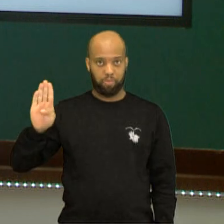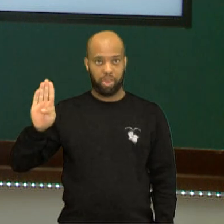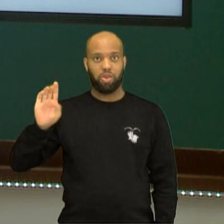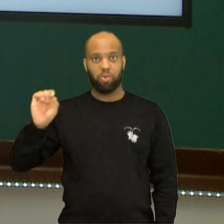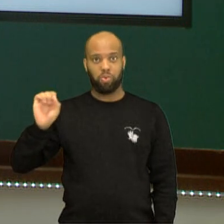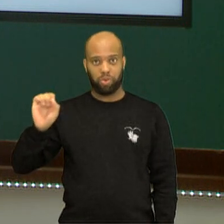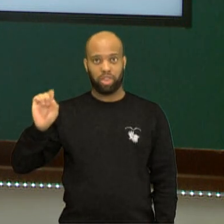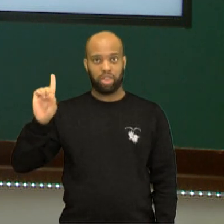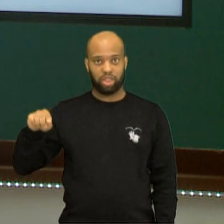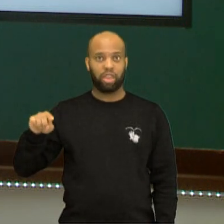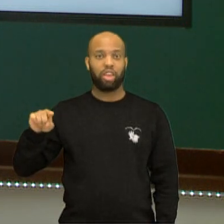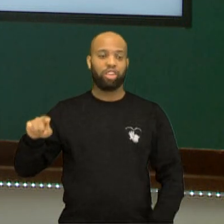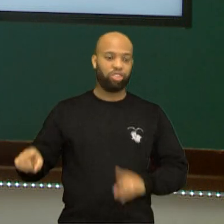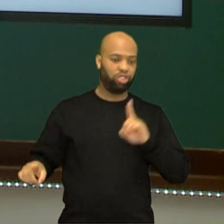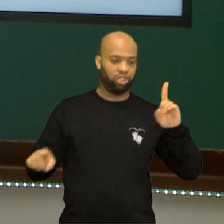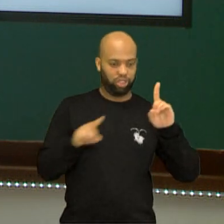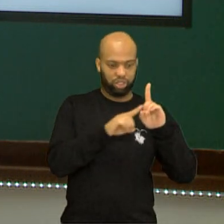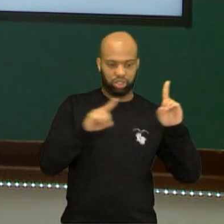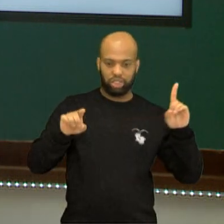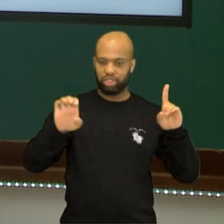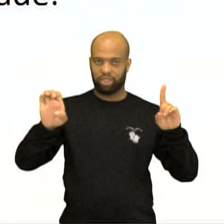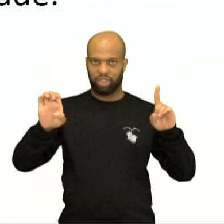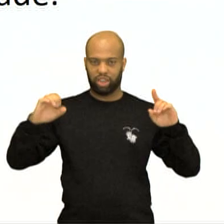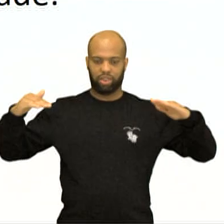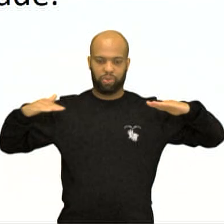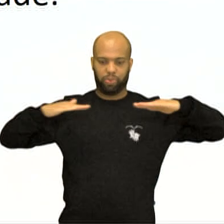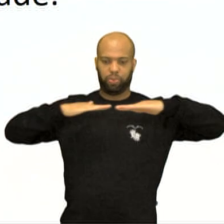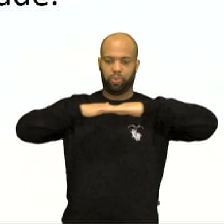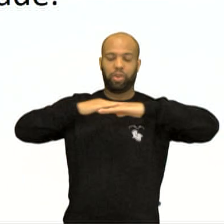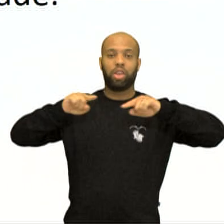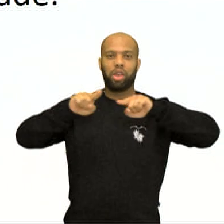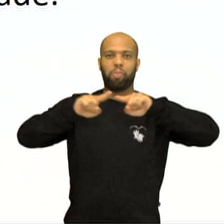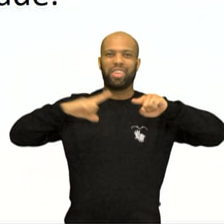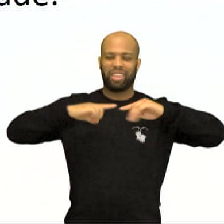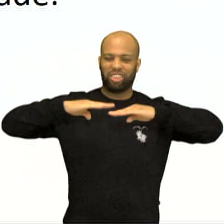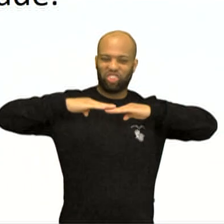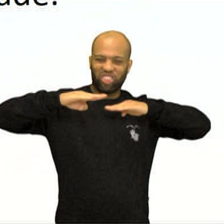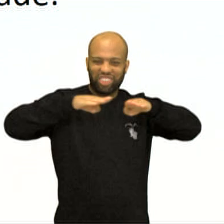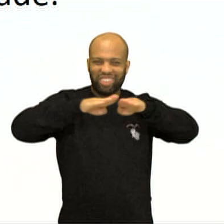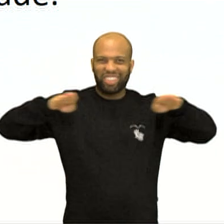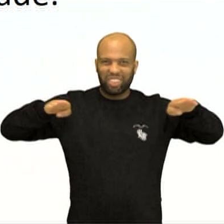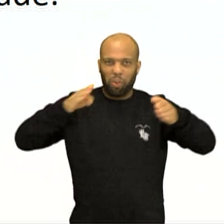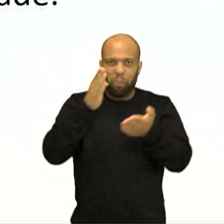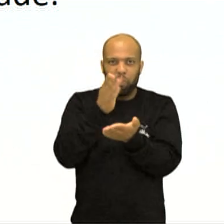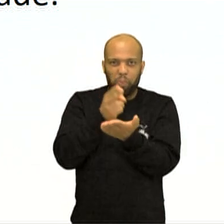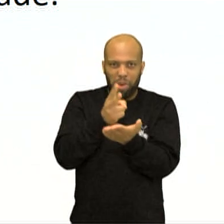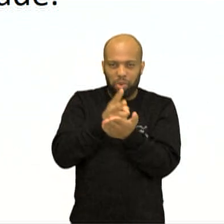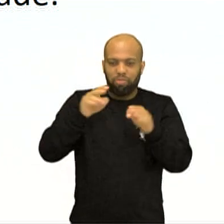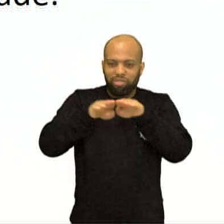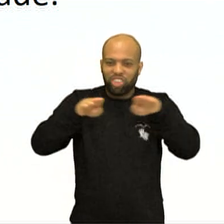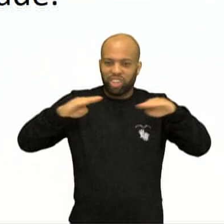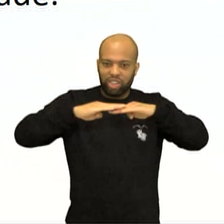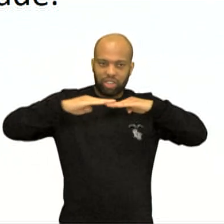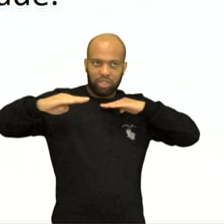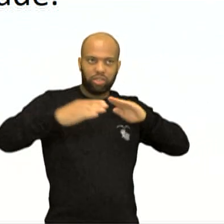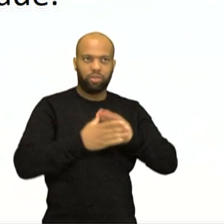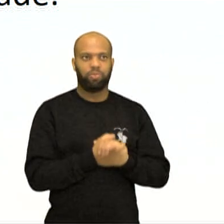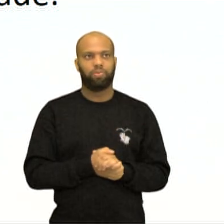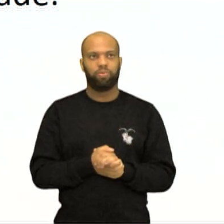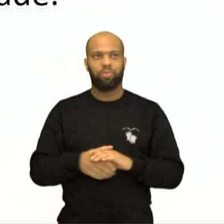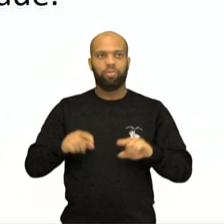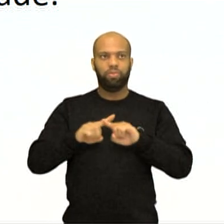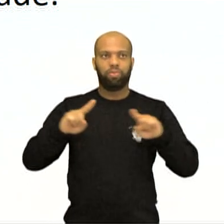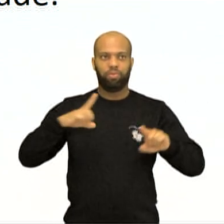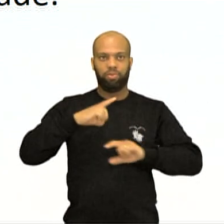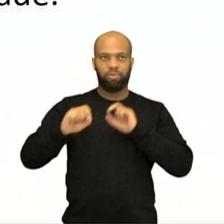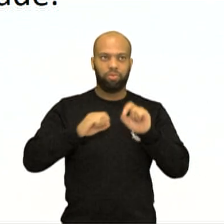estão horizontais, a mesma direção, certo? Enquanto que o C e o D, eles estão subindo, estão